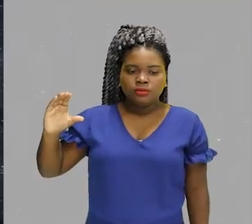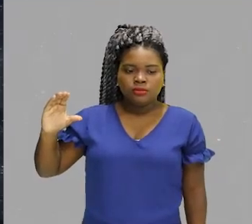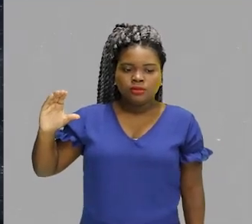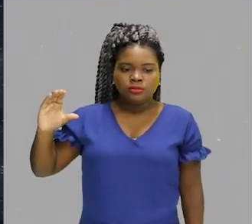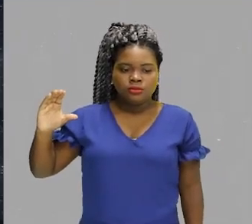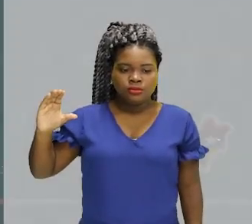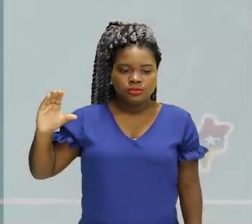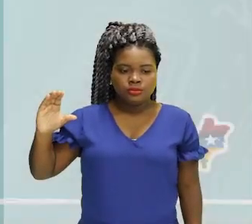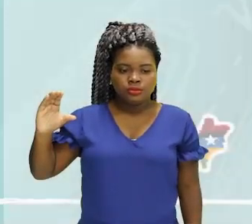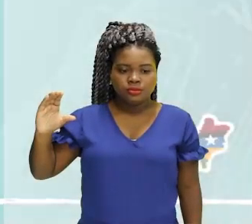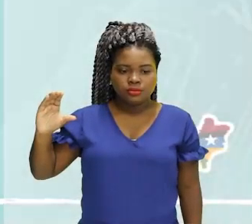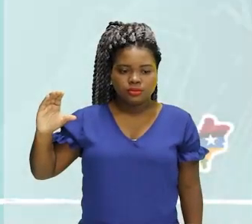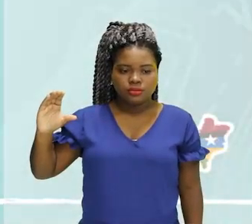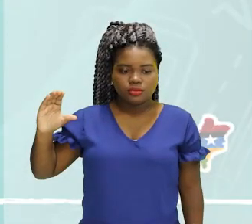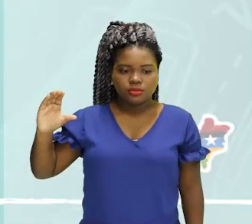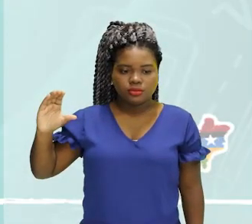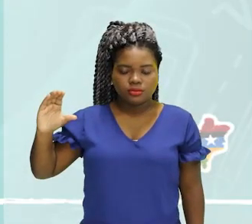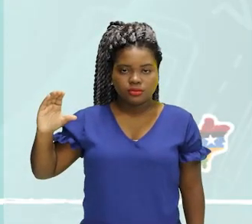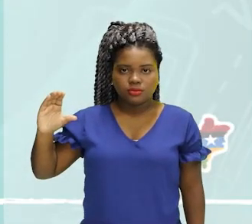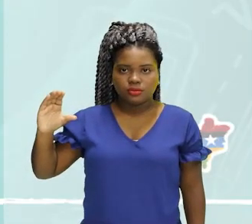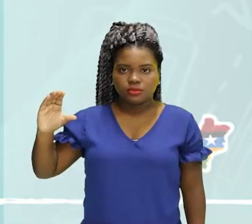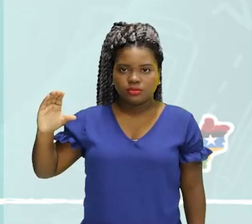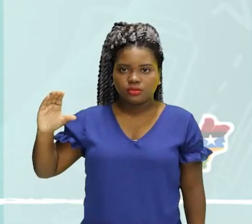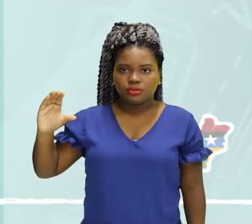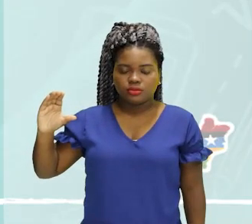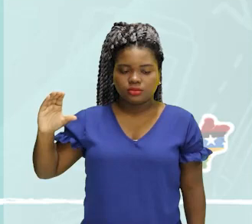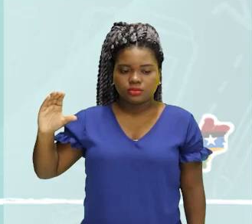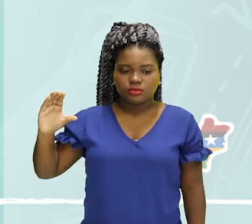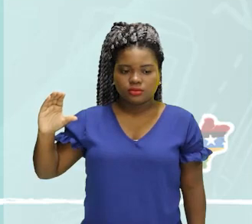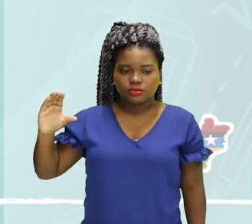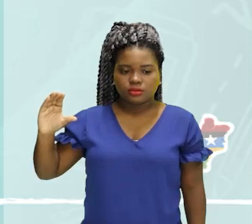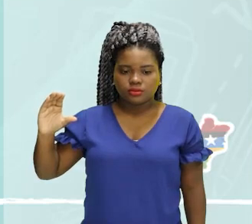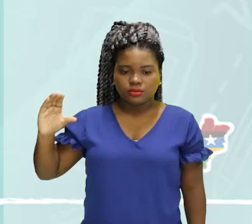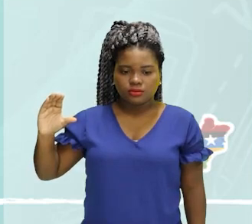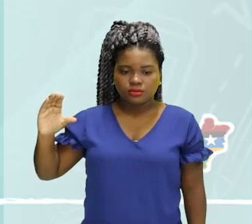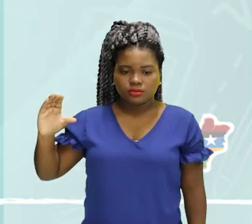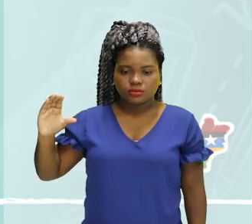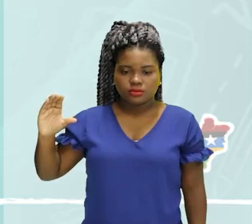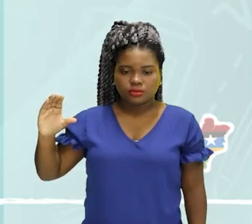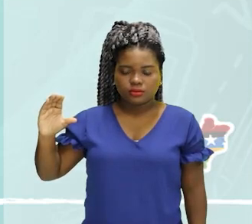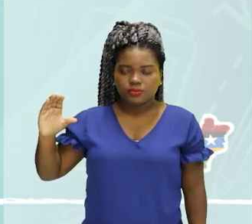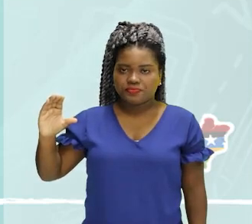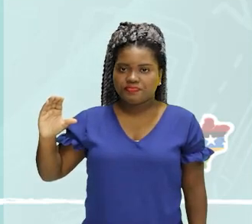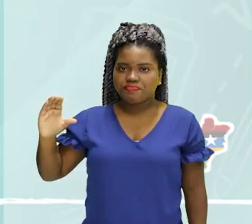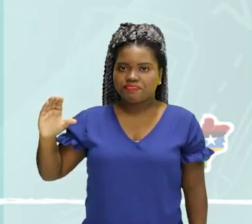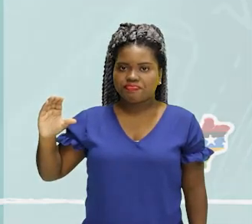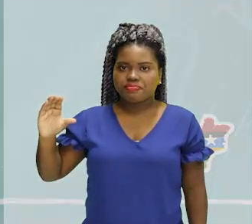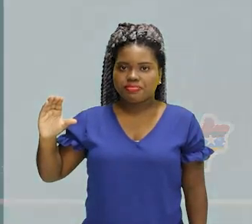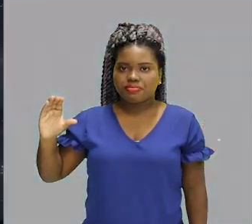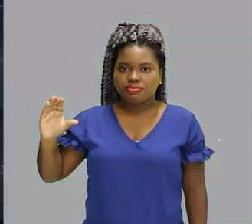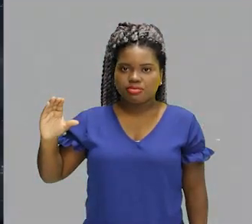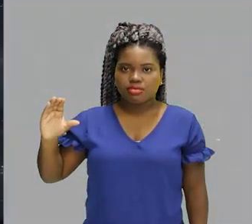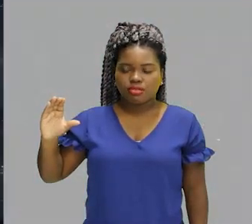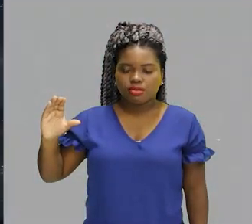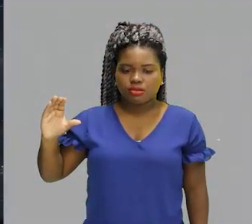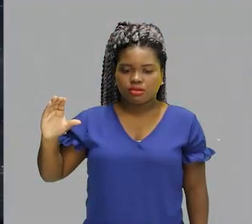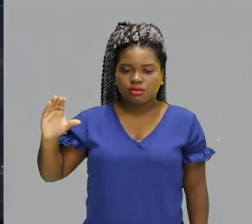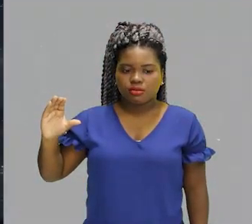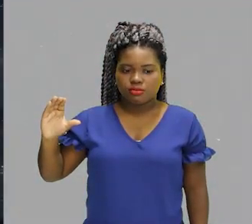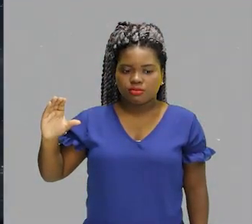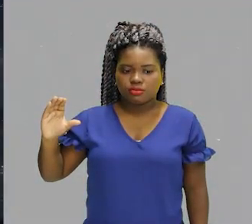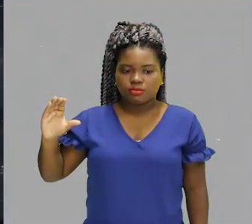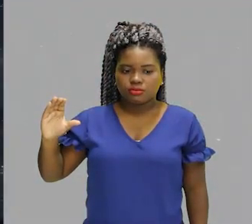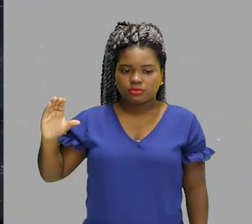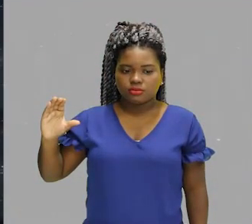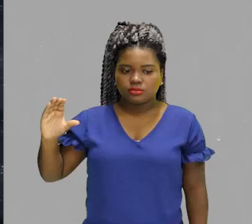5 meses que dejé de trabalhar em aquela empresa. Faz 5 meses que eu deixei de